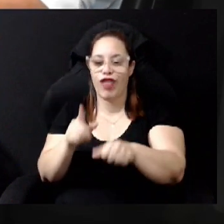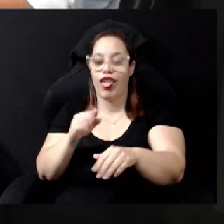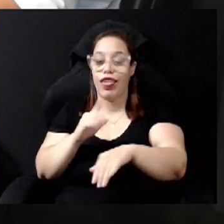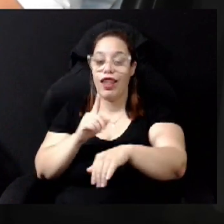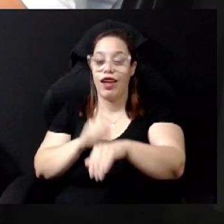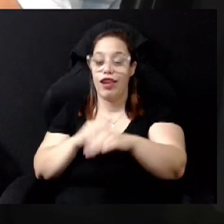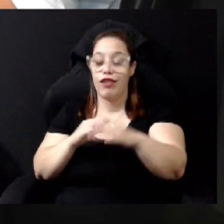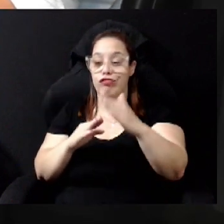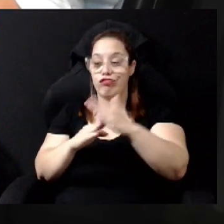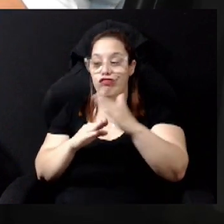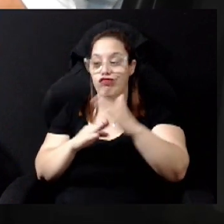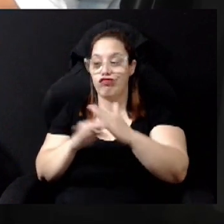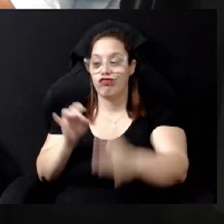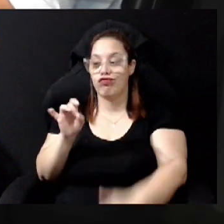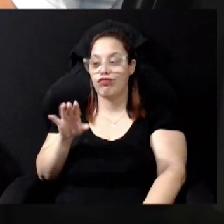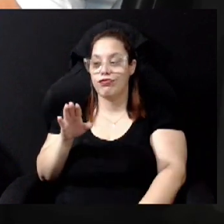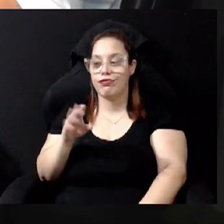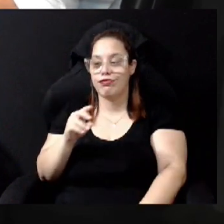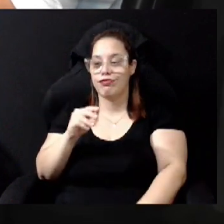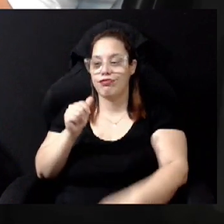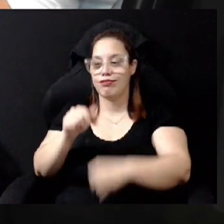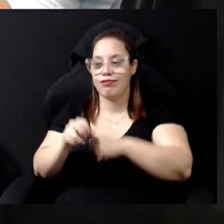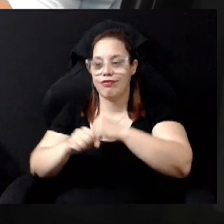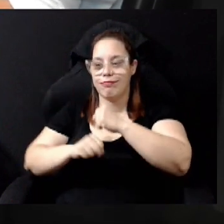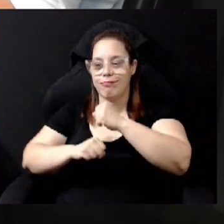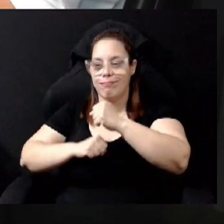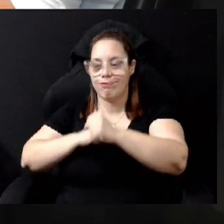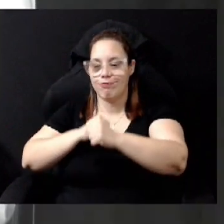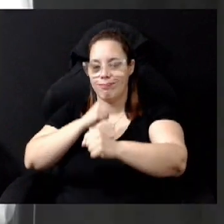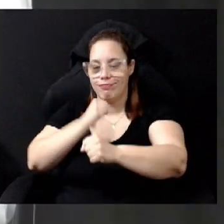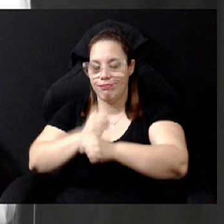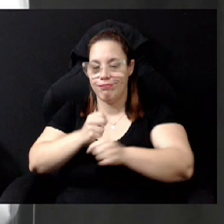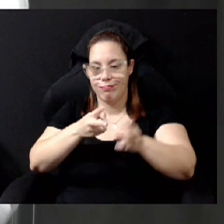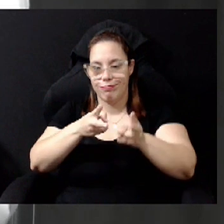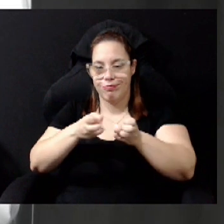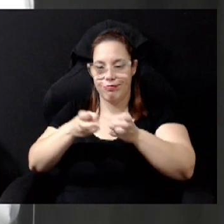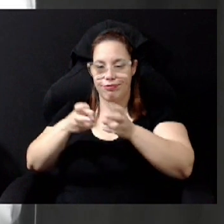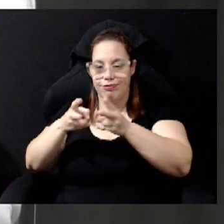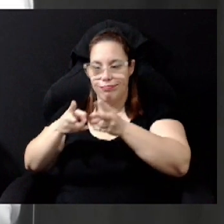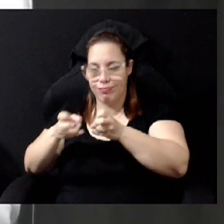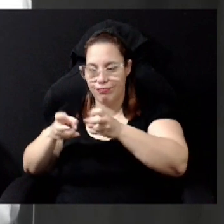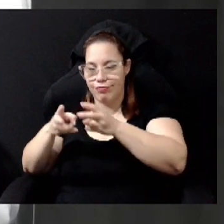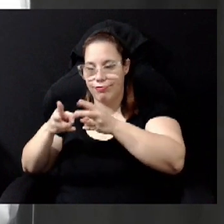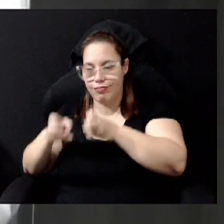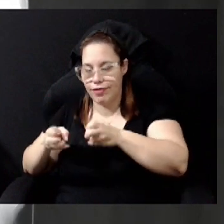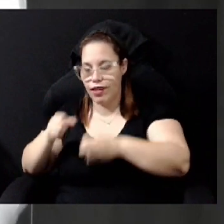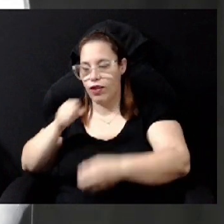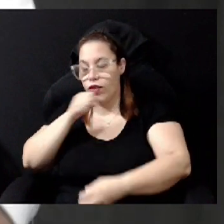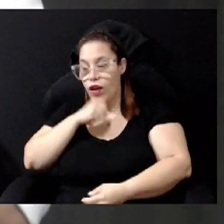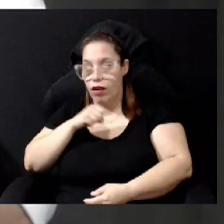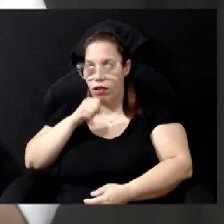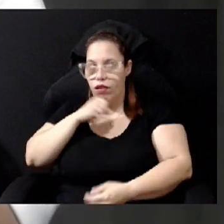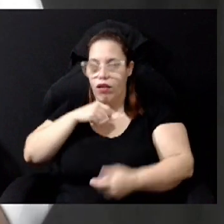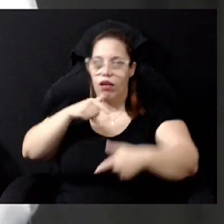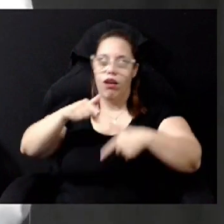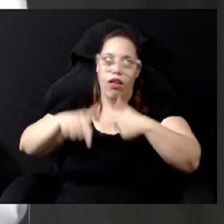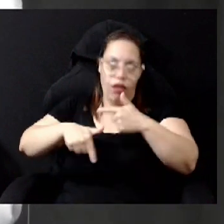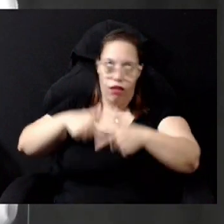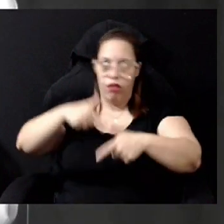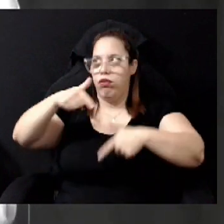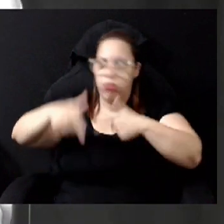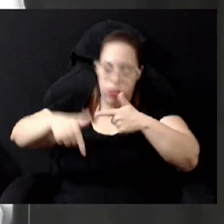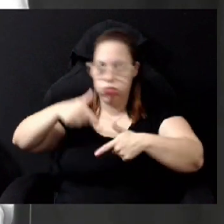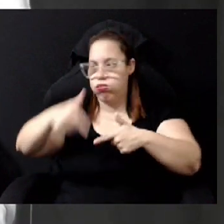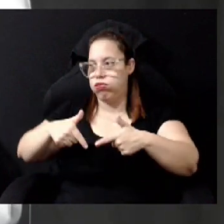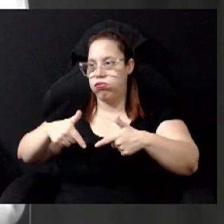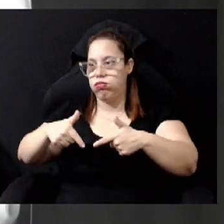com o passar dos anos eu fui percebendo que cada vez eu estava me desgastando, me envelhecendo muito, trabalhando demais, e aí eu tive uma proposta